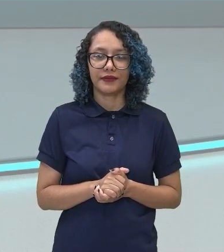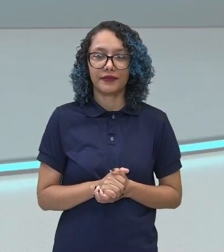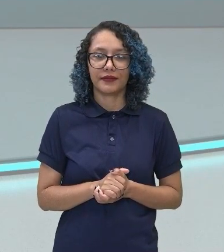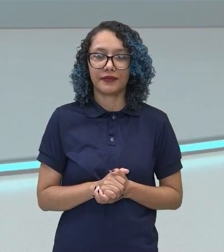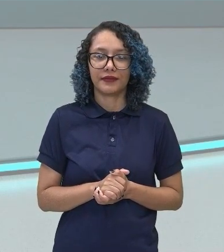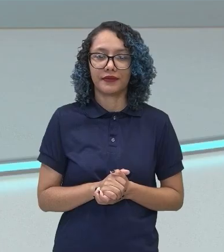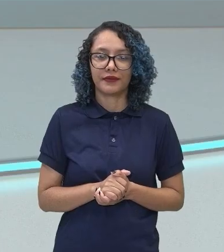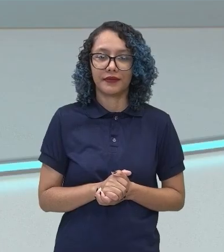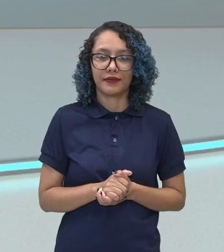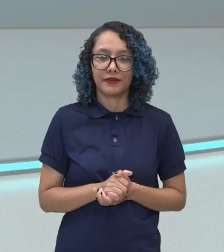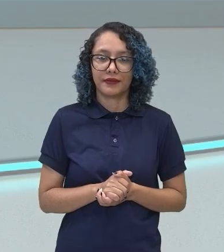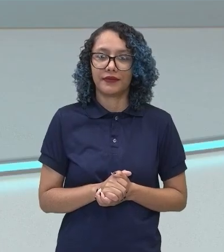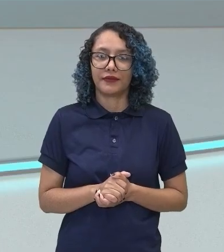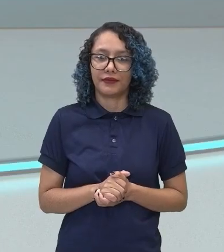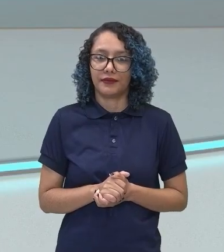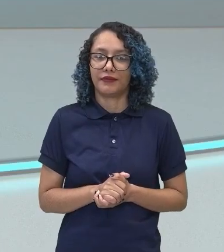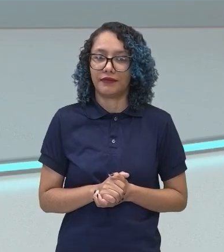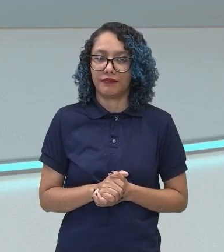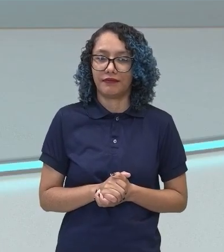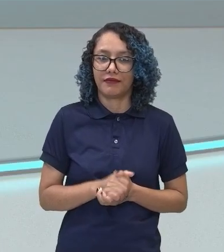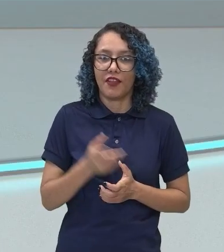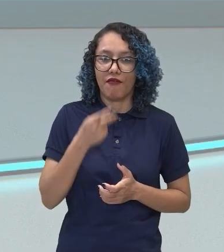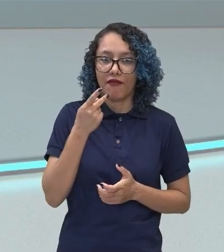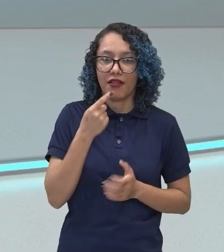I'm an AI ethicist.